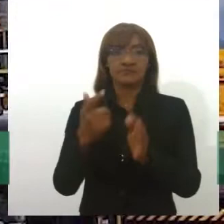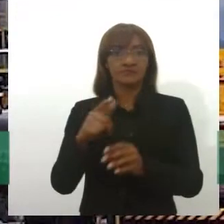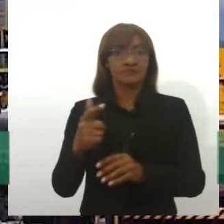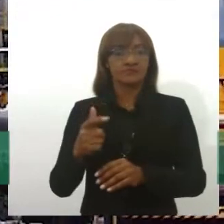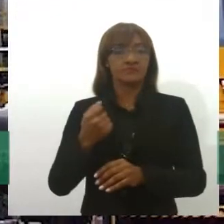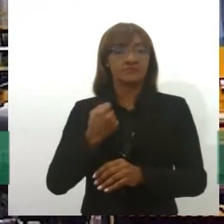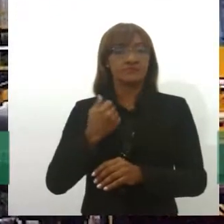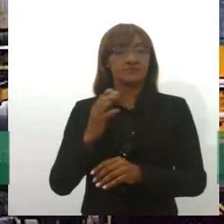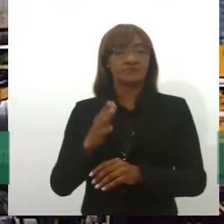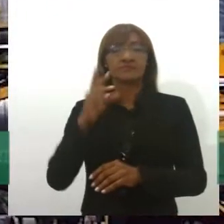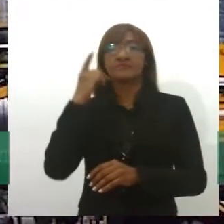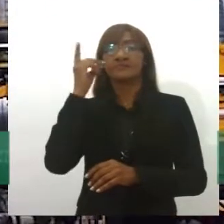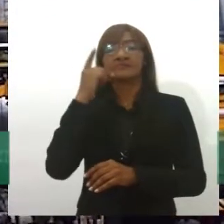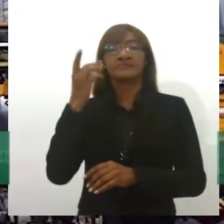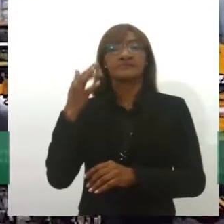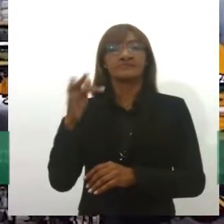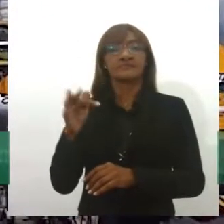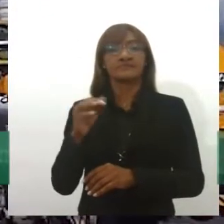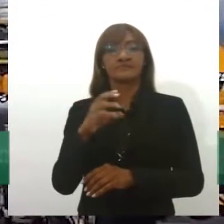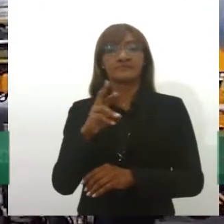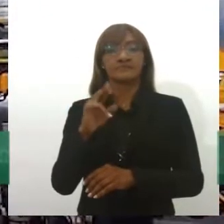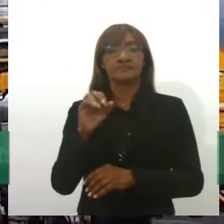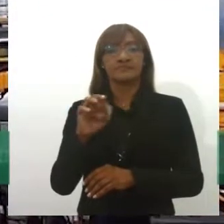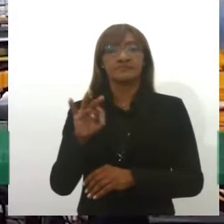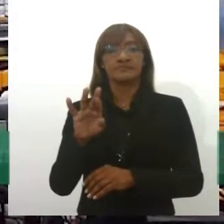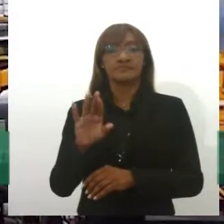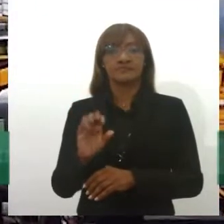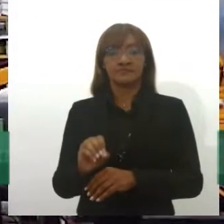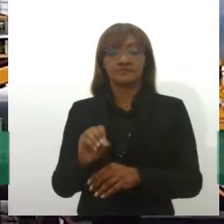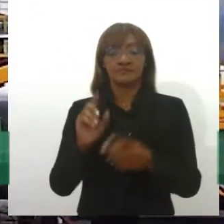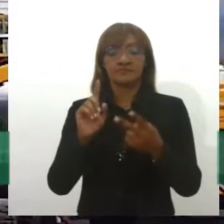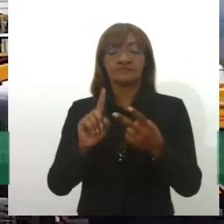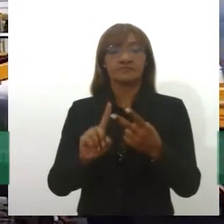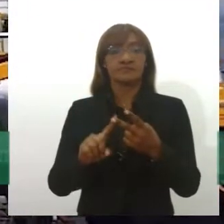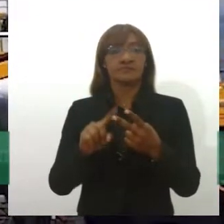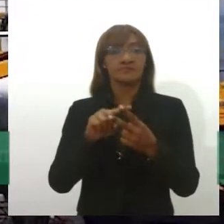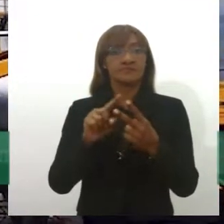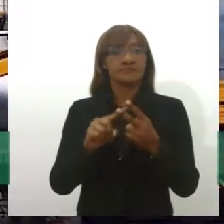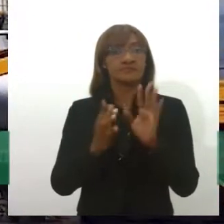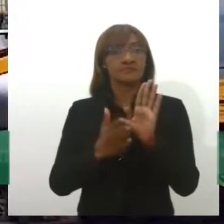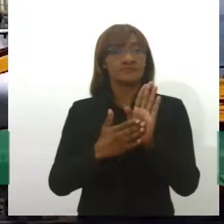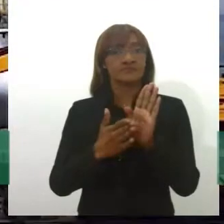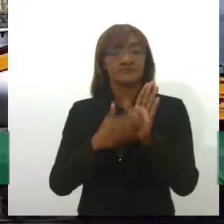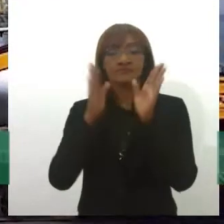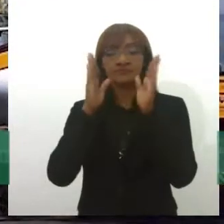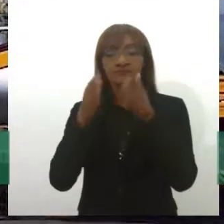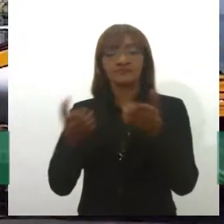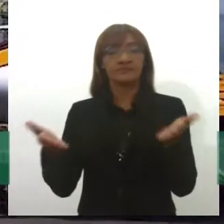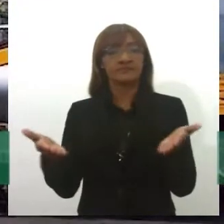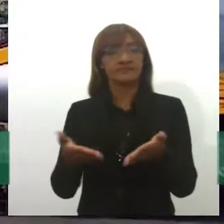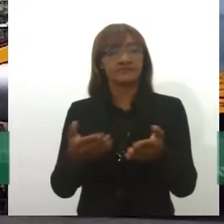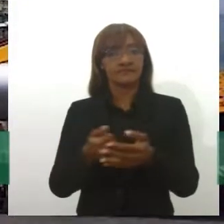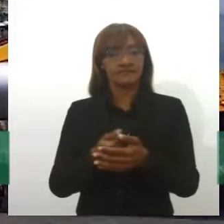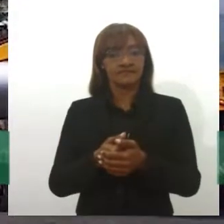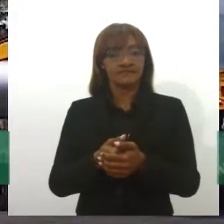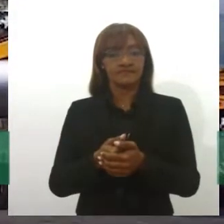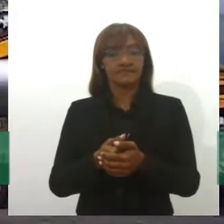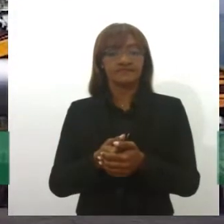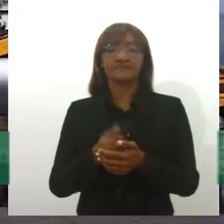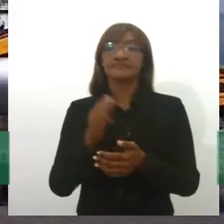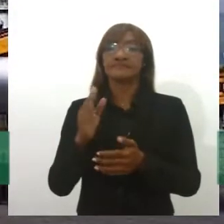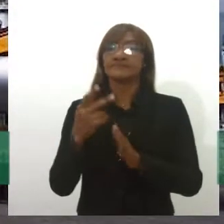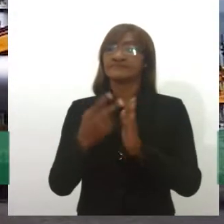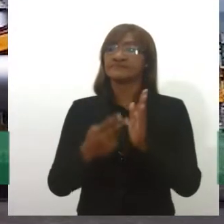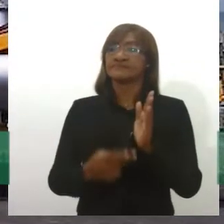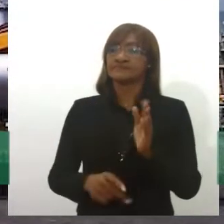ainda sem número de autoria do deputado federal Cristino Áureo, e as duas propostas que são foco do programa de hoje. Vamos focar no